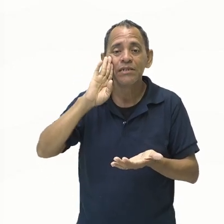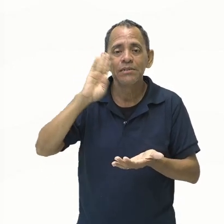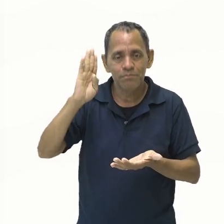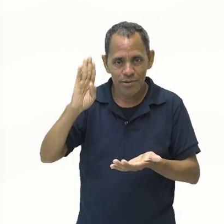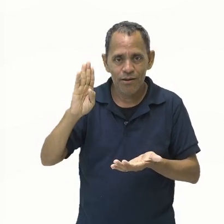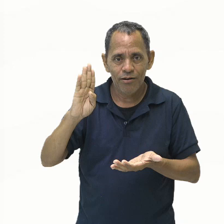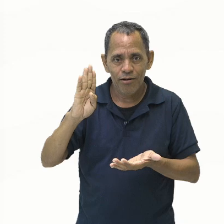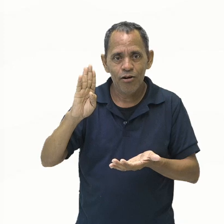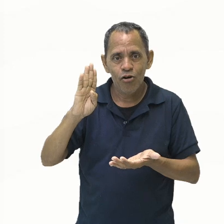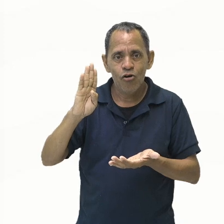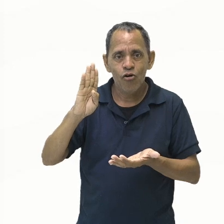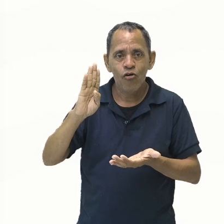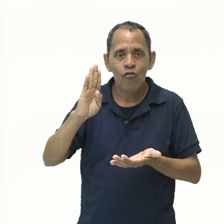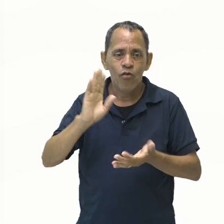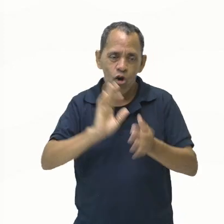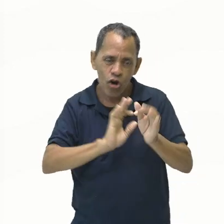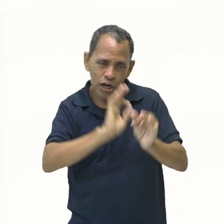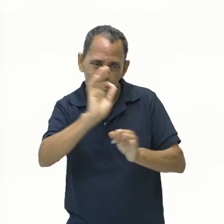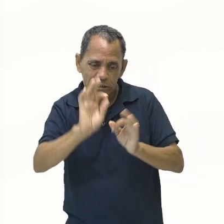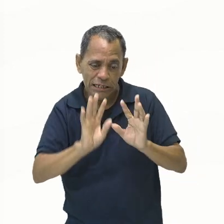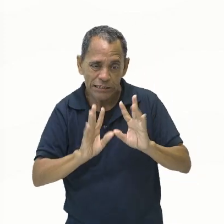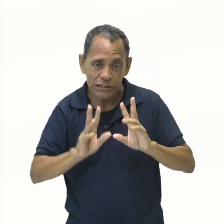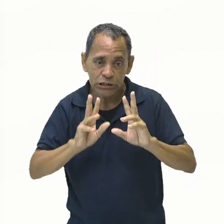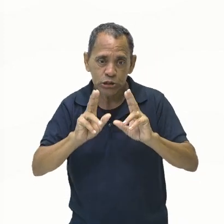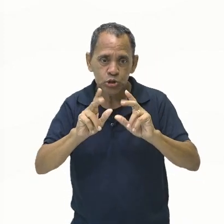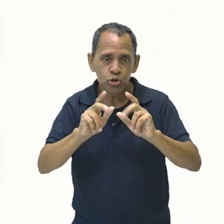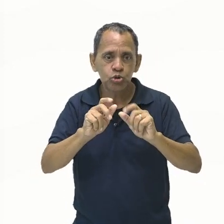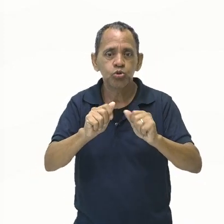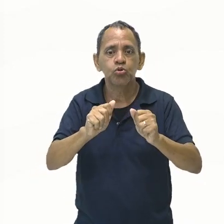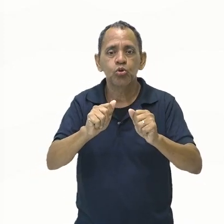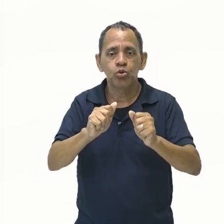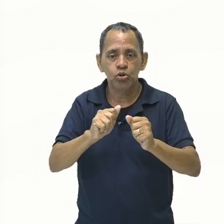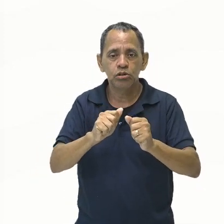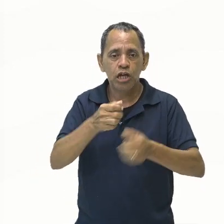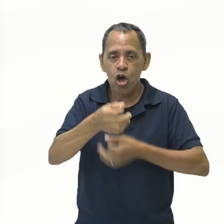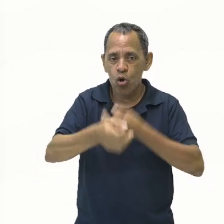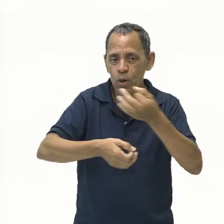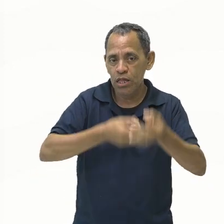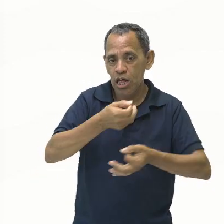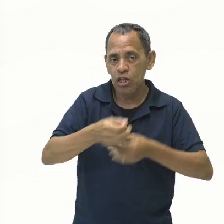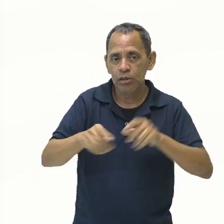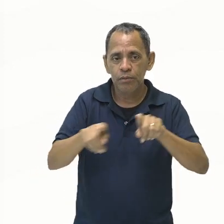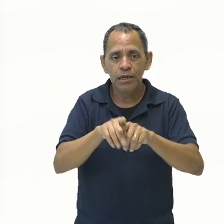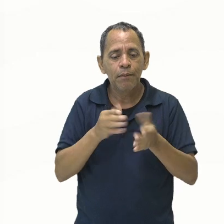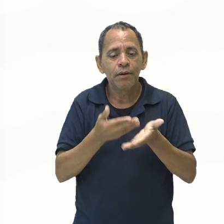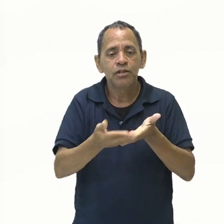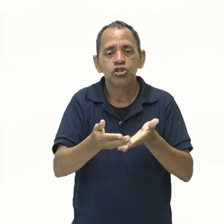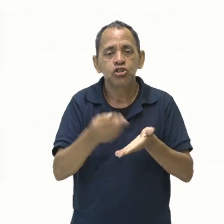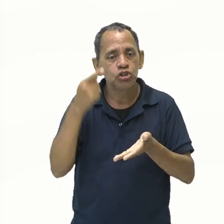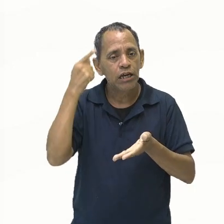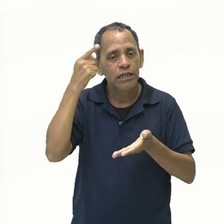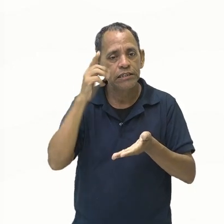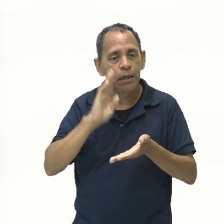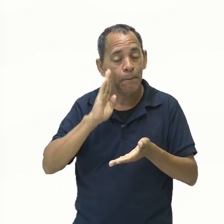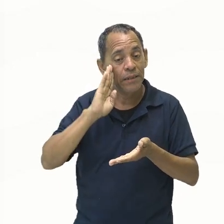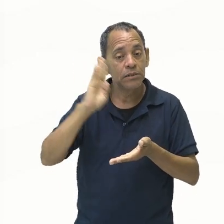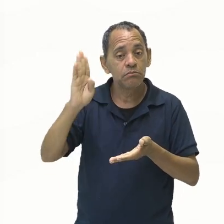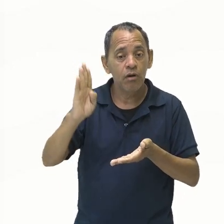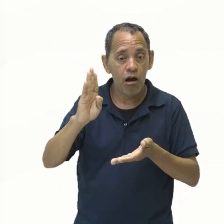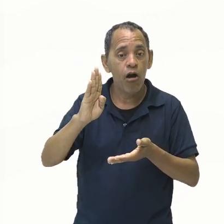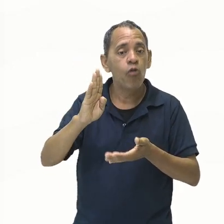a argumentação. A partir desta ideia principal aqui, ó, eu vou ter o quê? Eu vou ter que